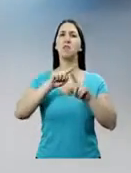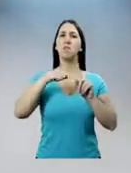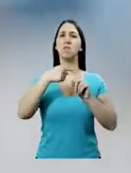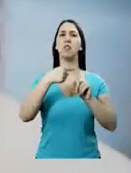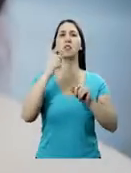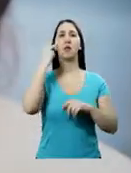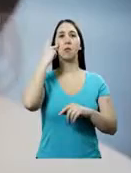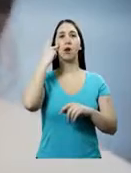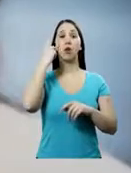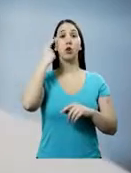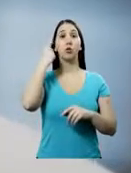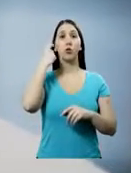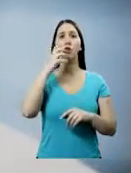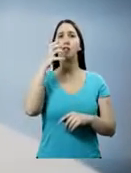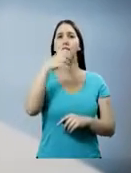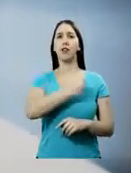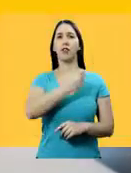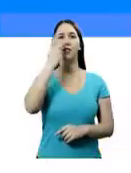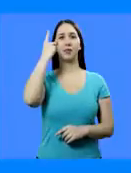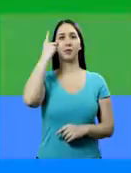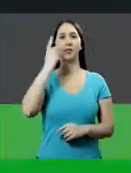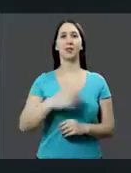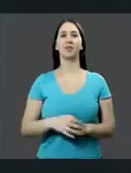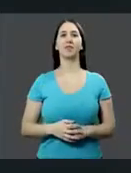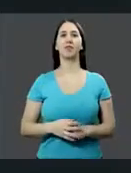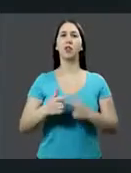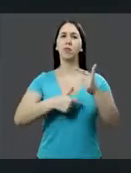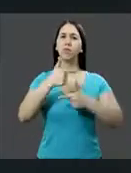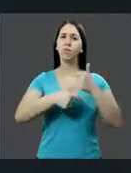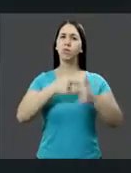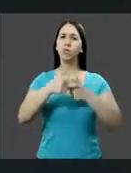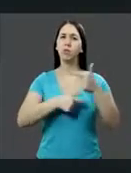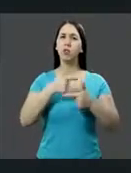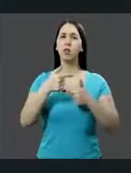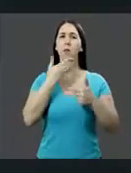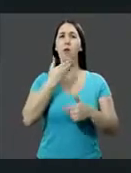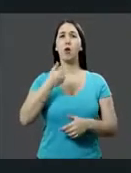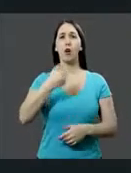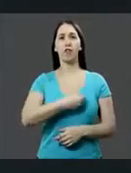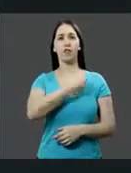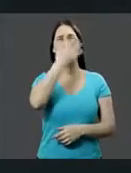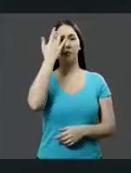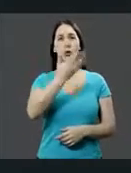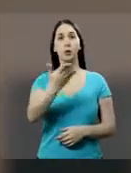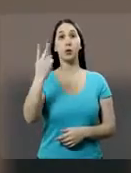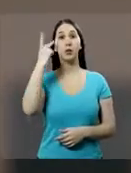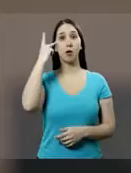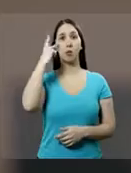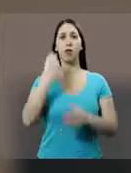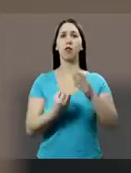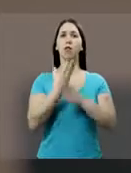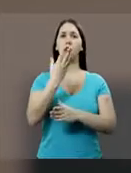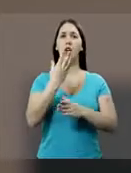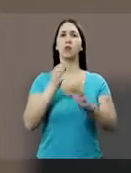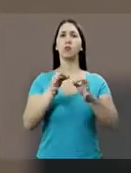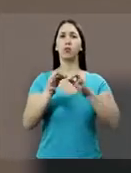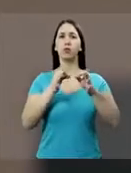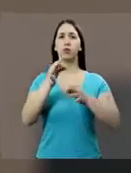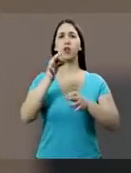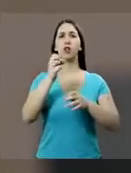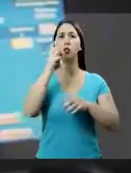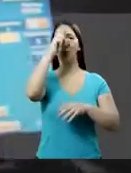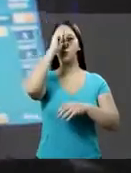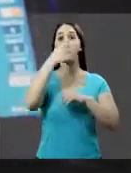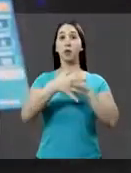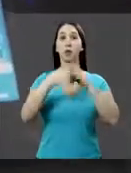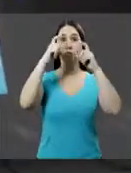muito por São Paulo. João Dória para salvar São Paulo. Trabalhamos duro para melhorar a vida das pessoas em São Paulo. Criamos o Corujão da Saúde para